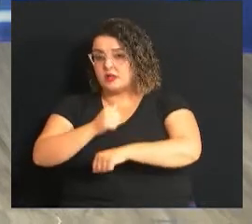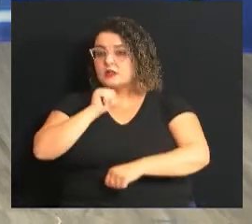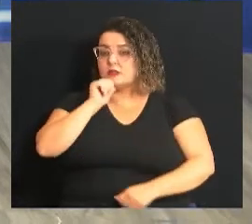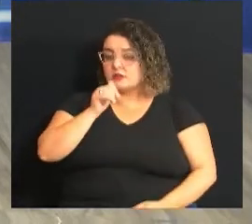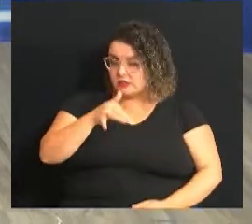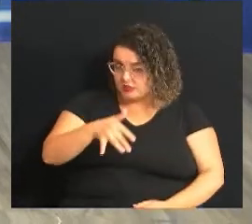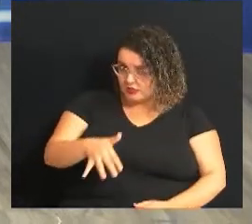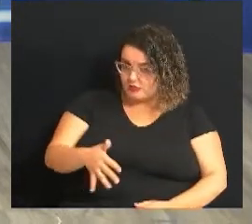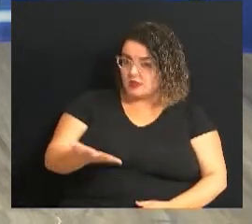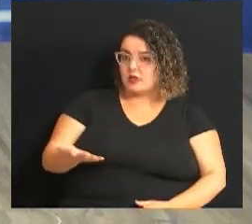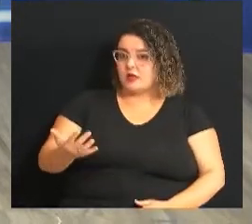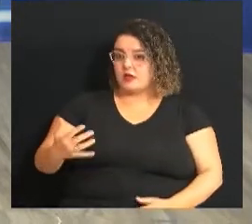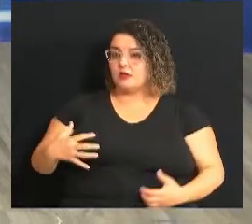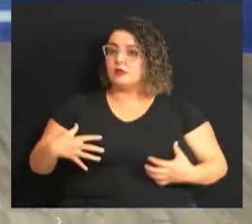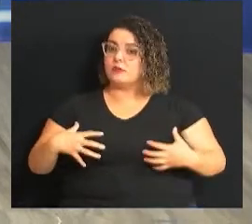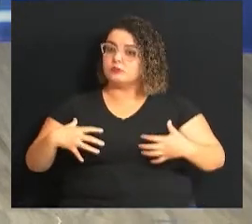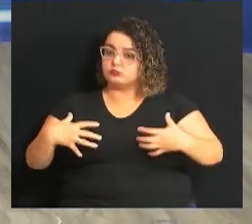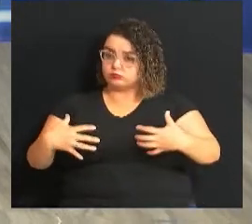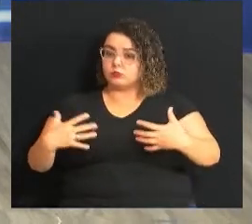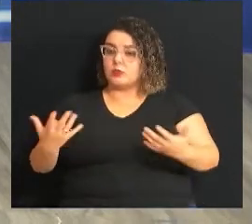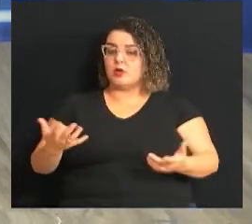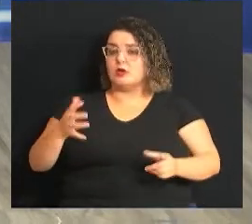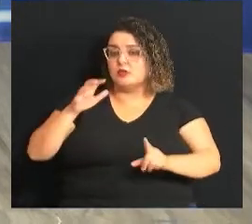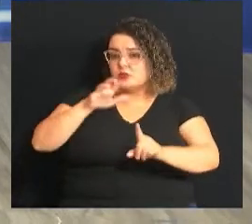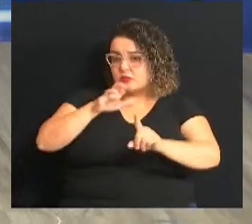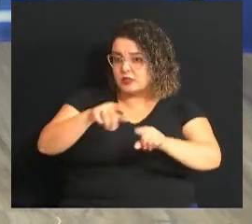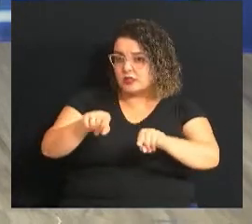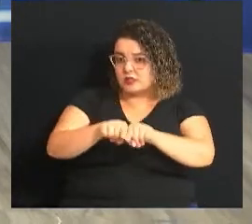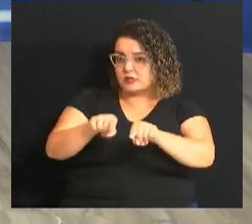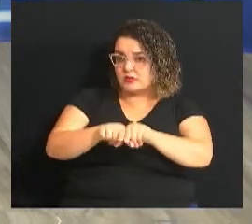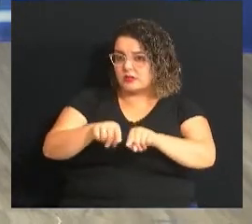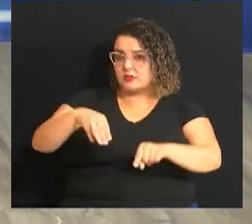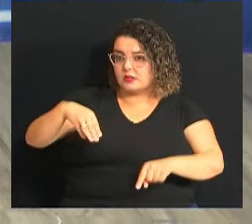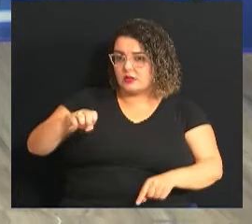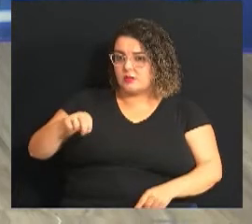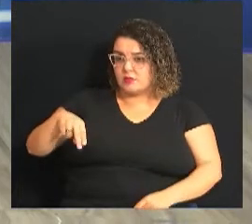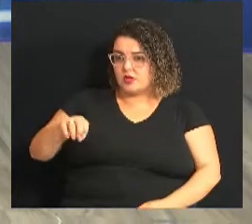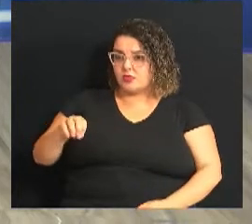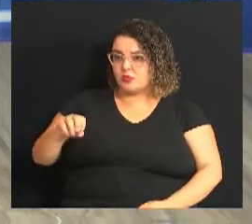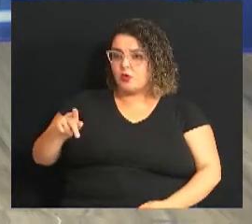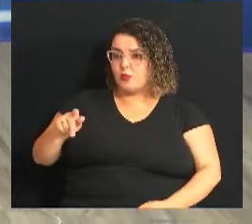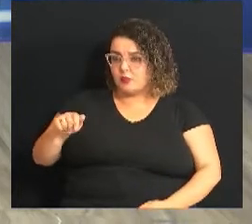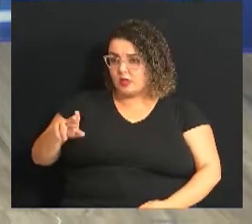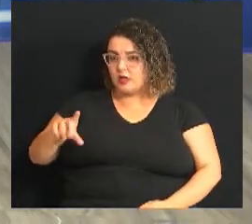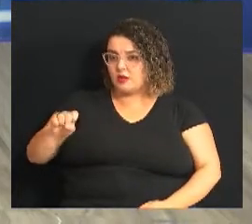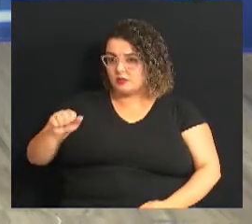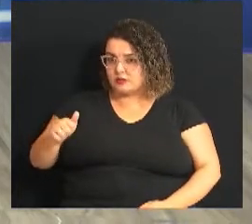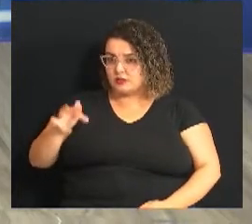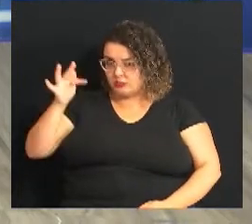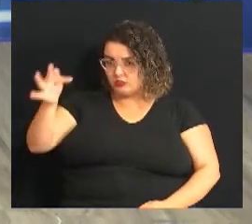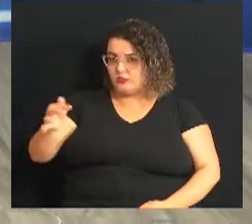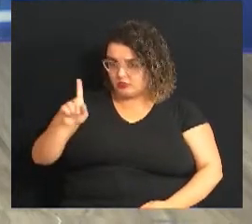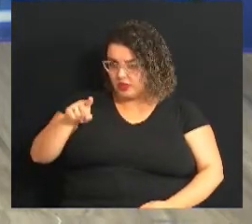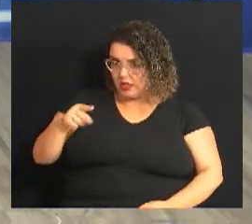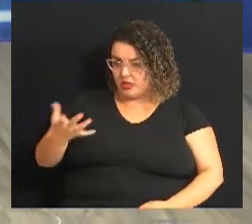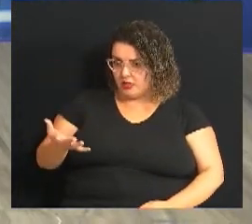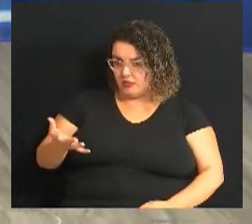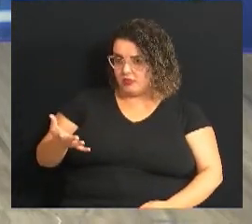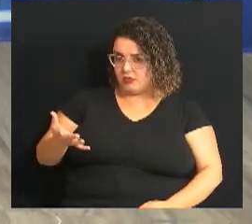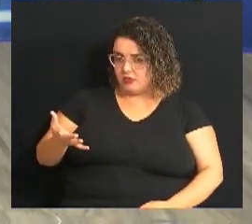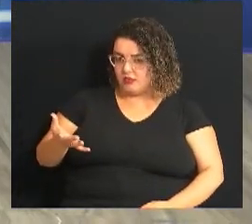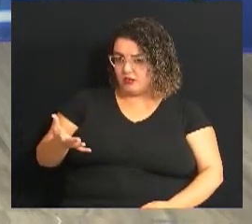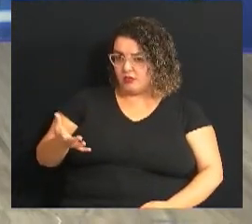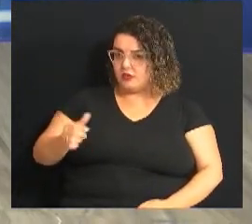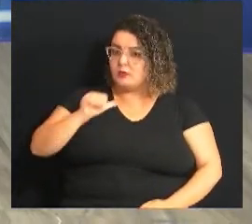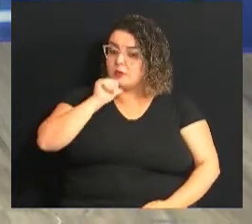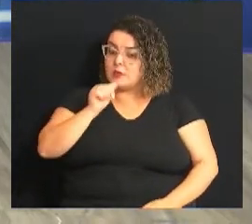o crescimento mamário. Isso afeta também a questão da menopausa lá na frente. É isso? Tipo,